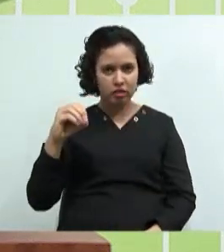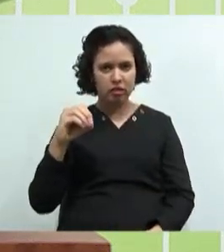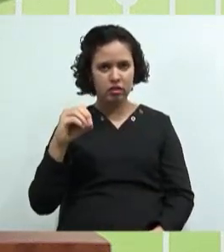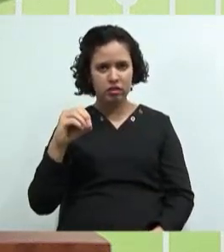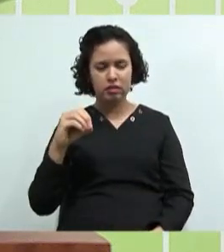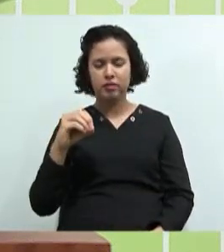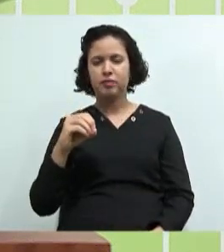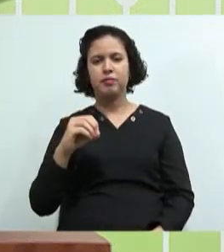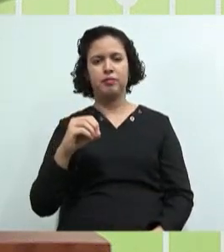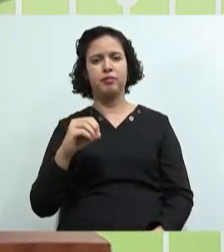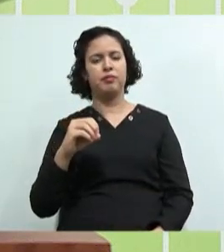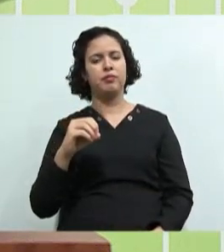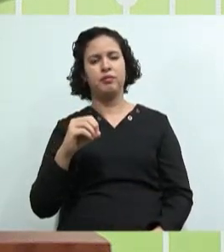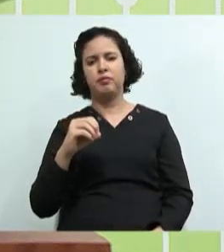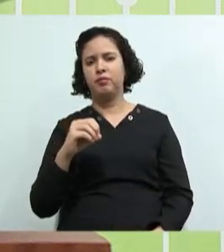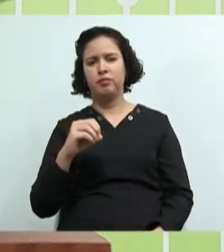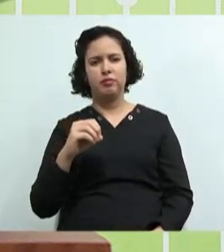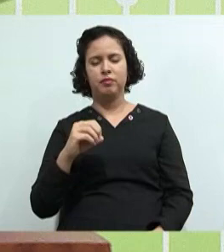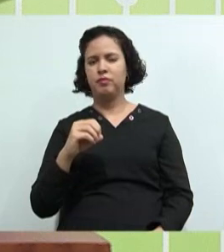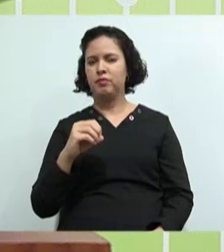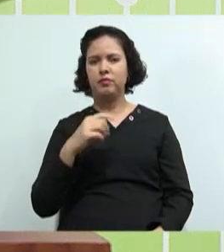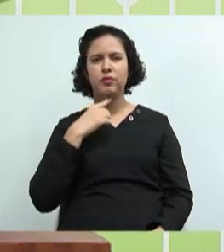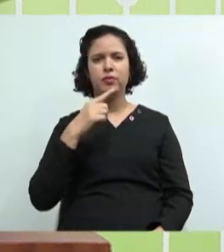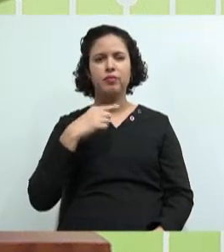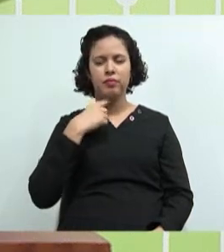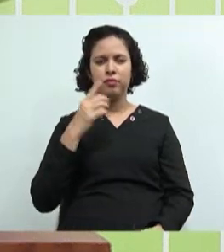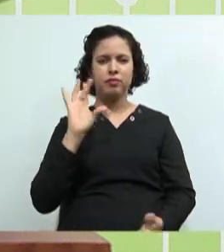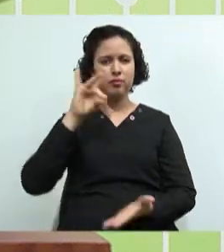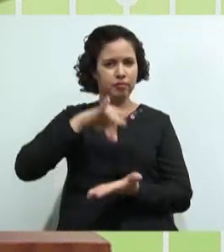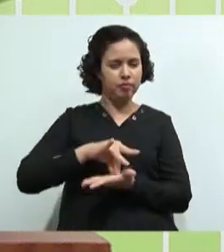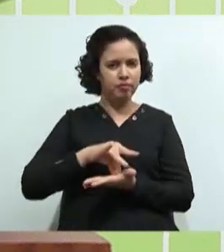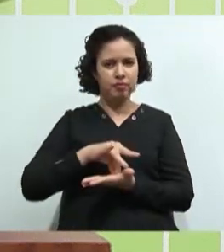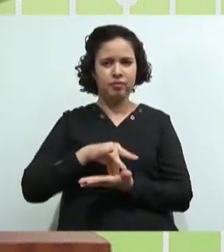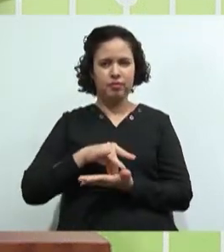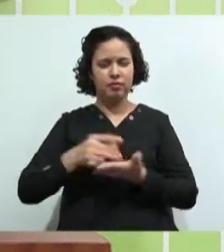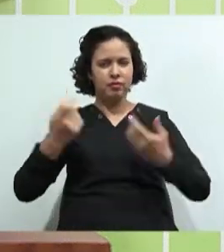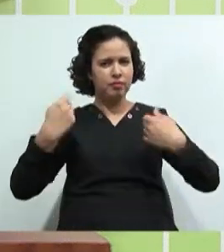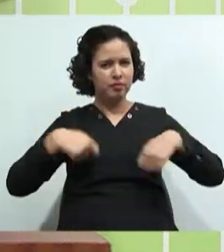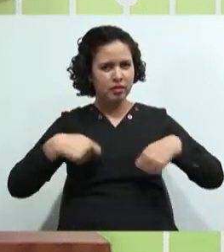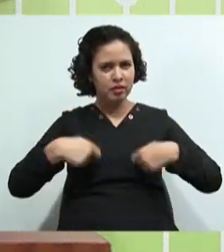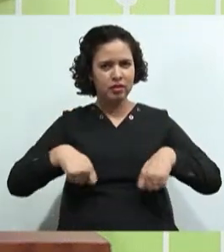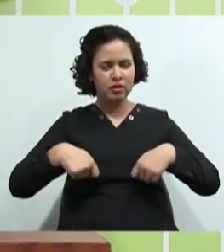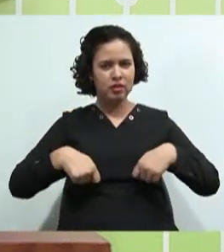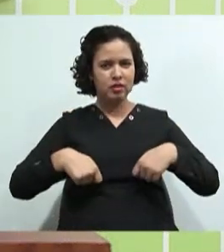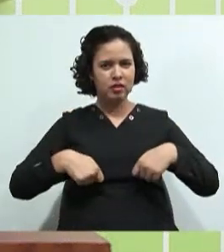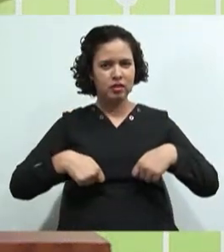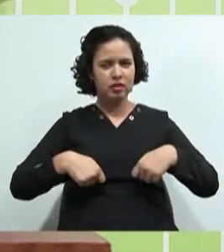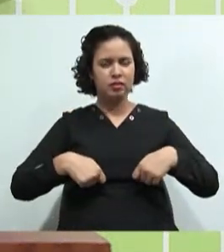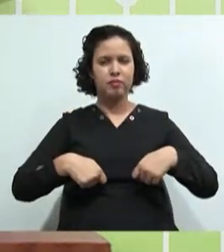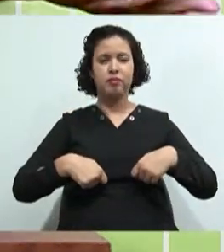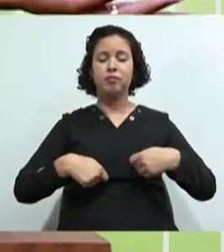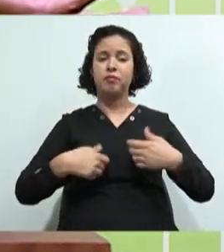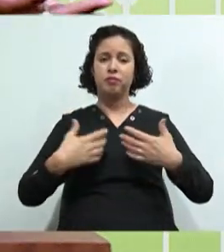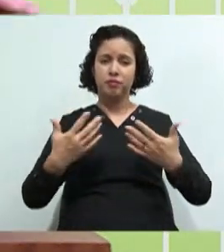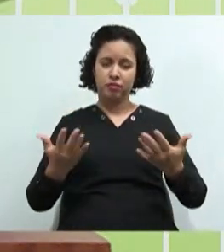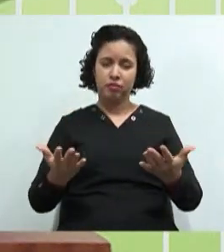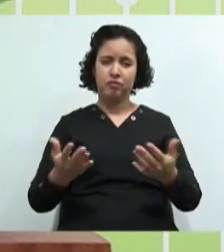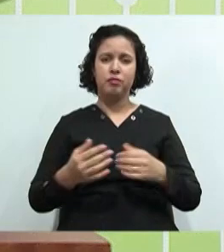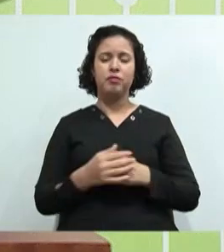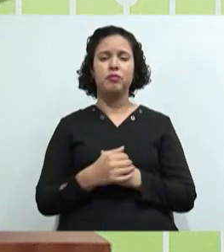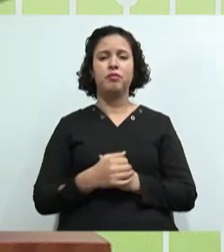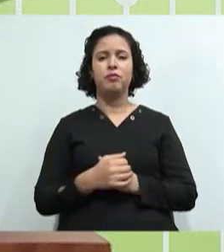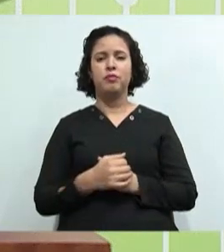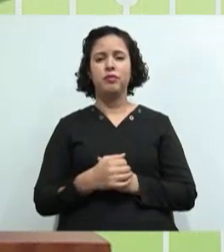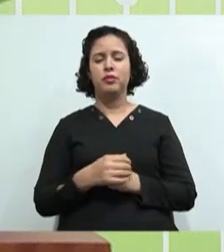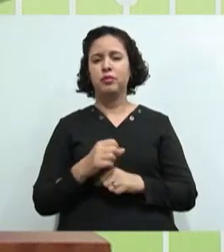Estou falando só na sua região aí. 10 unidades da sua cooperativa, será que é necessário? É realista? Não, porque é algo que